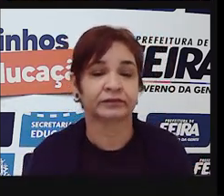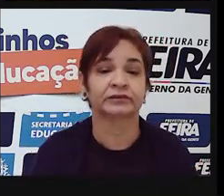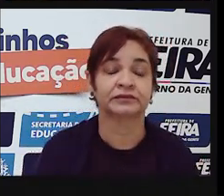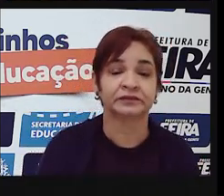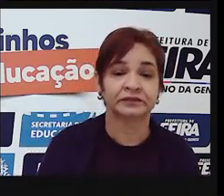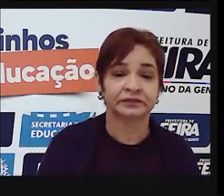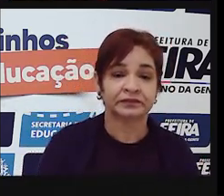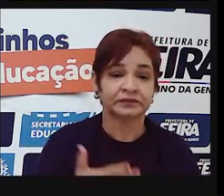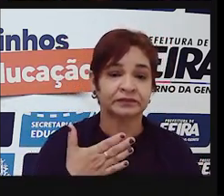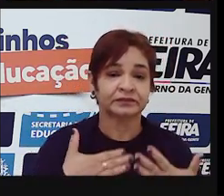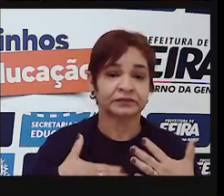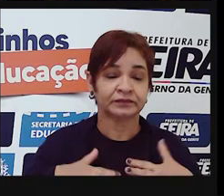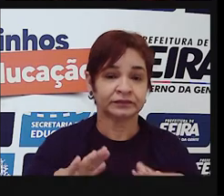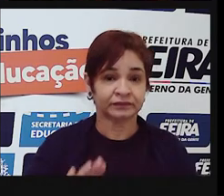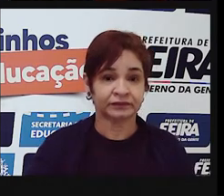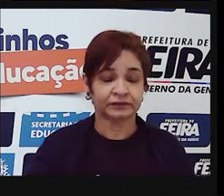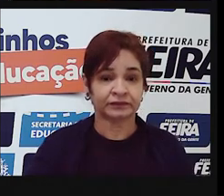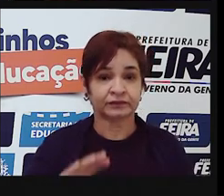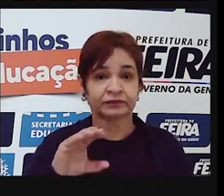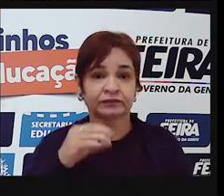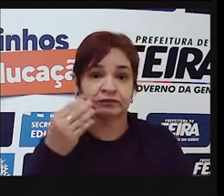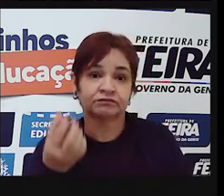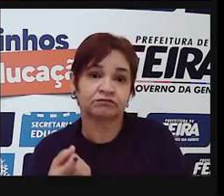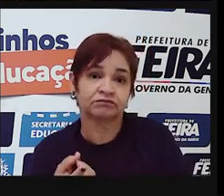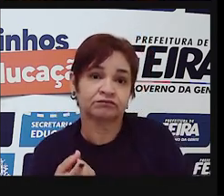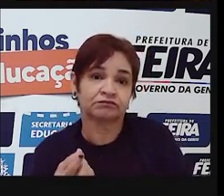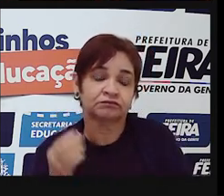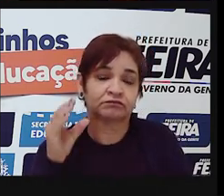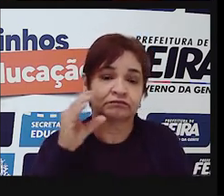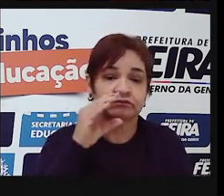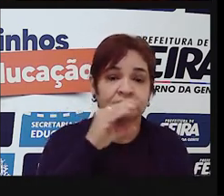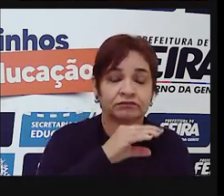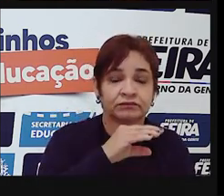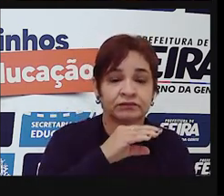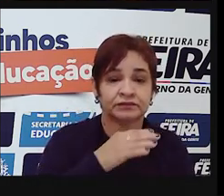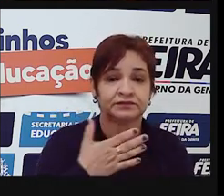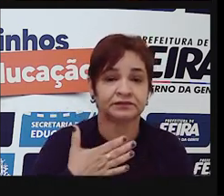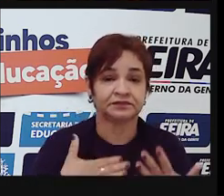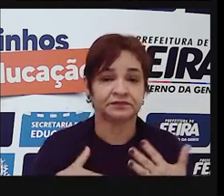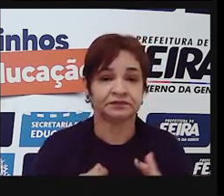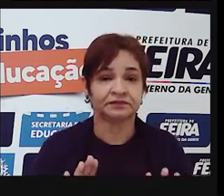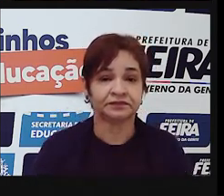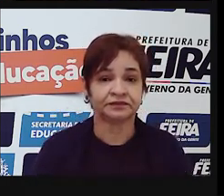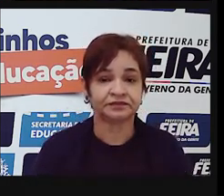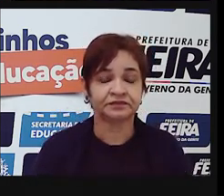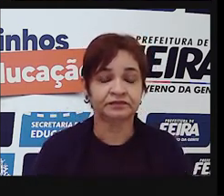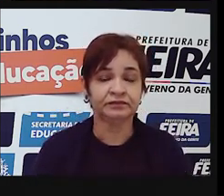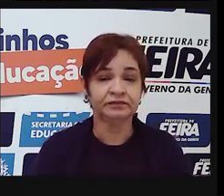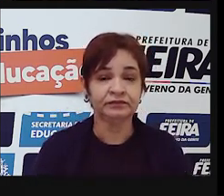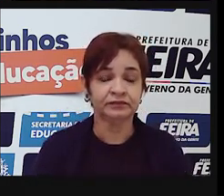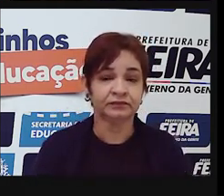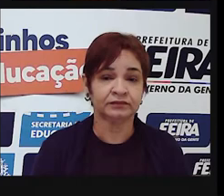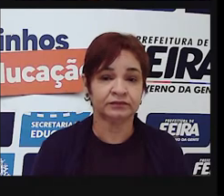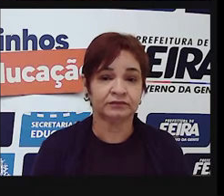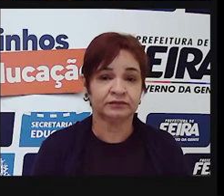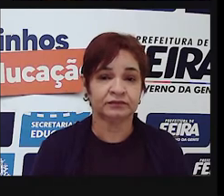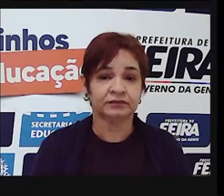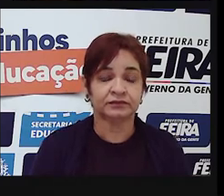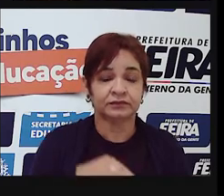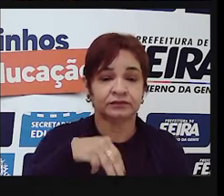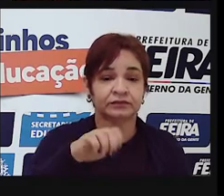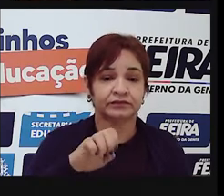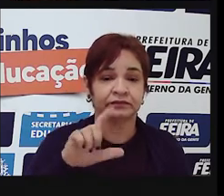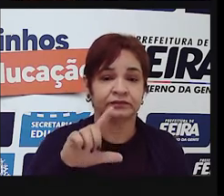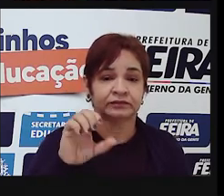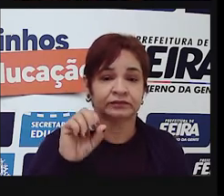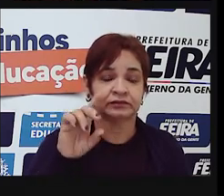ritmo da música. Determina se aquela música vai ser mais agitada, mais lenta. E a melodia é formada por